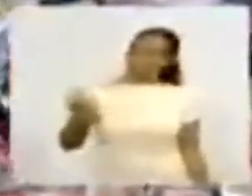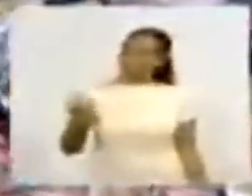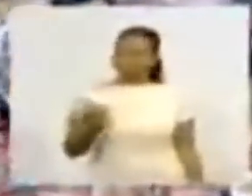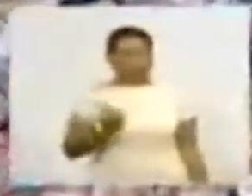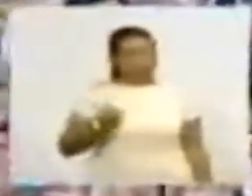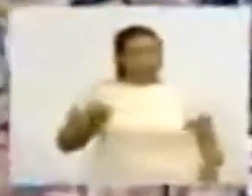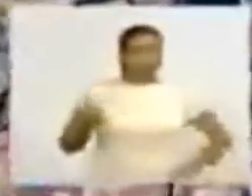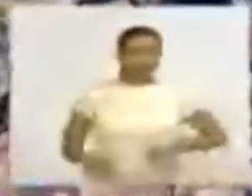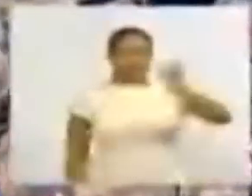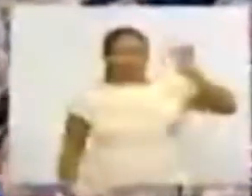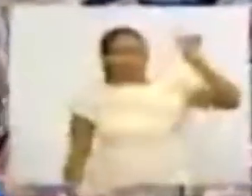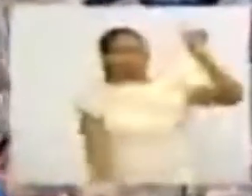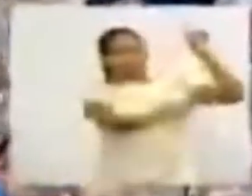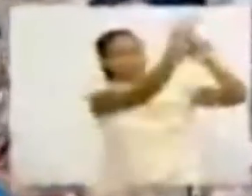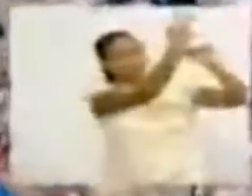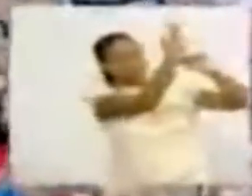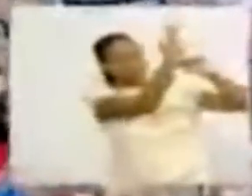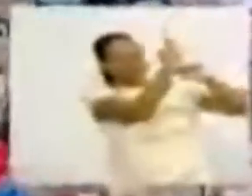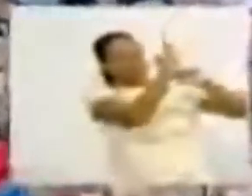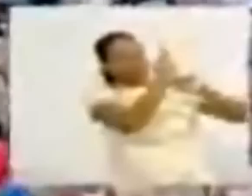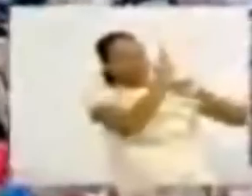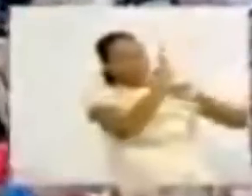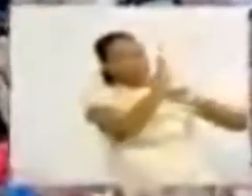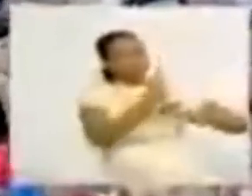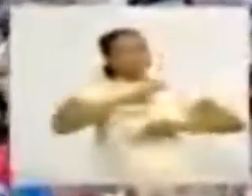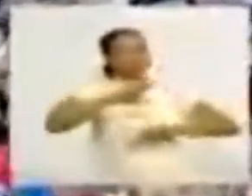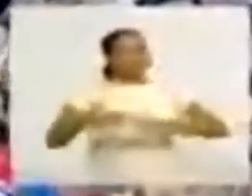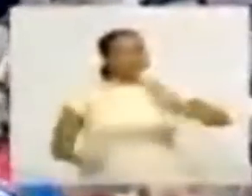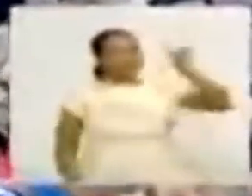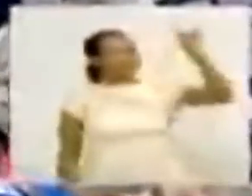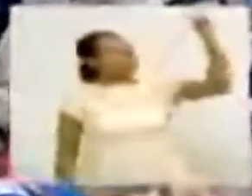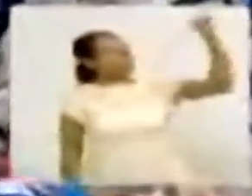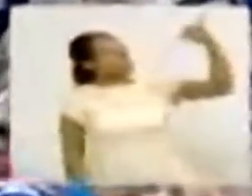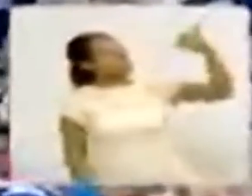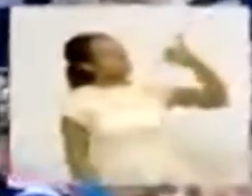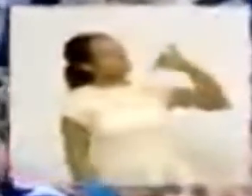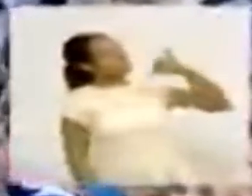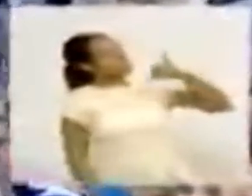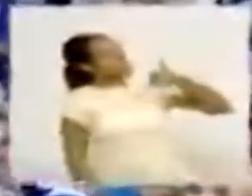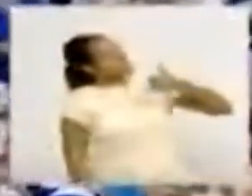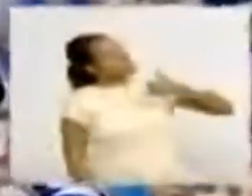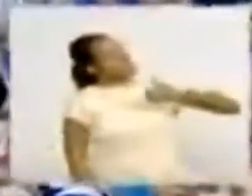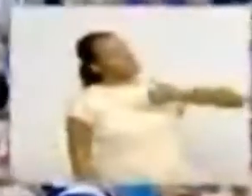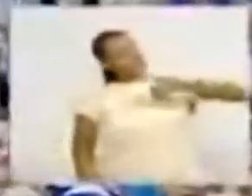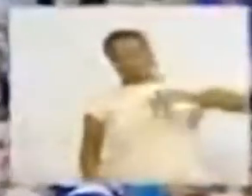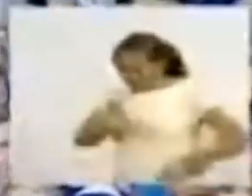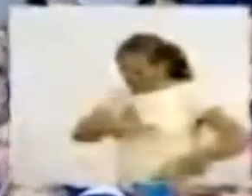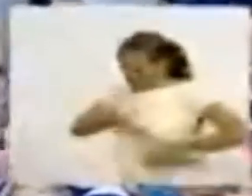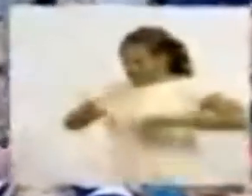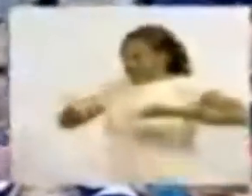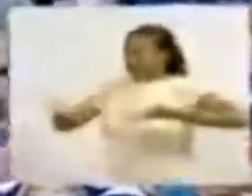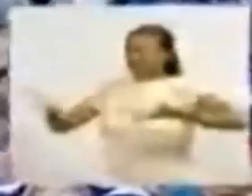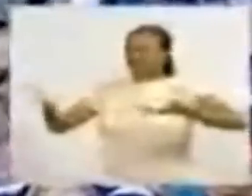E Deus cuida de mim. quando fala pela tua